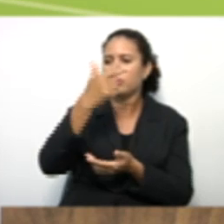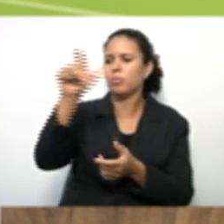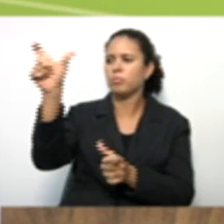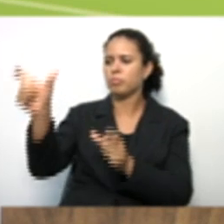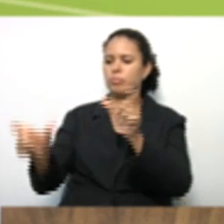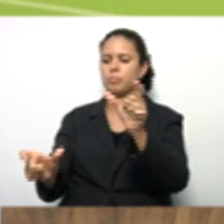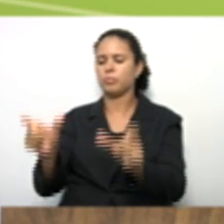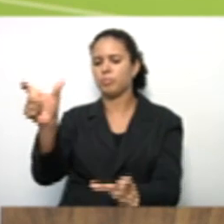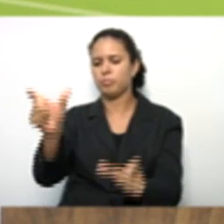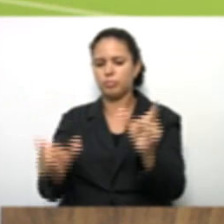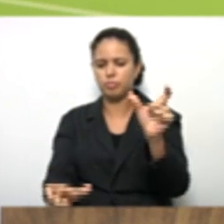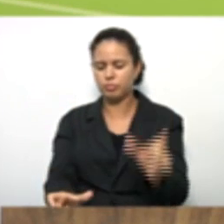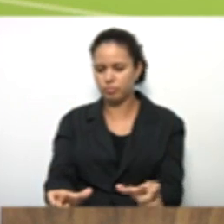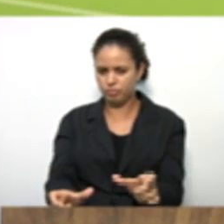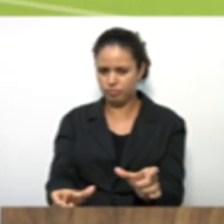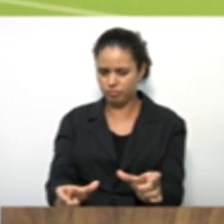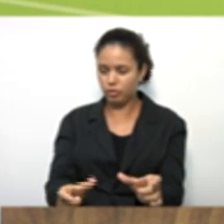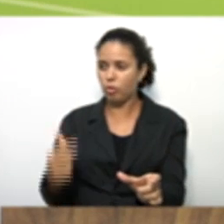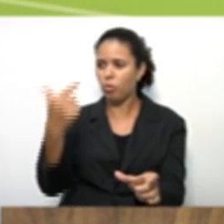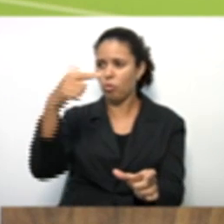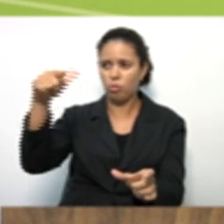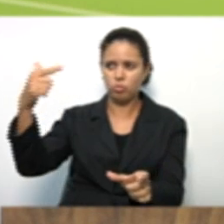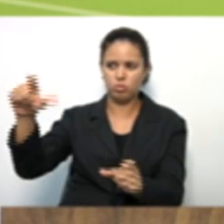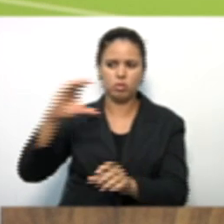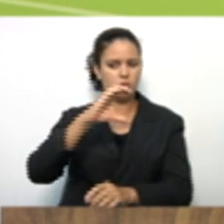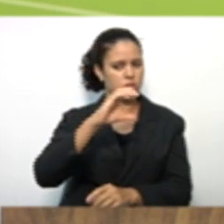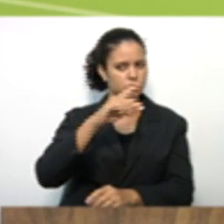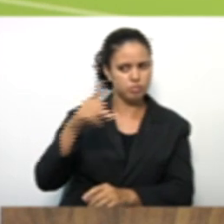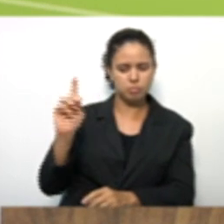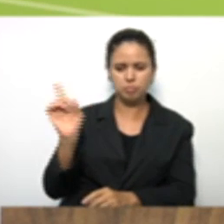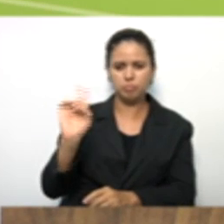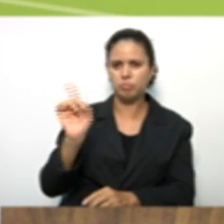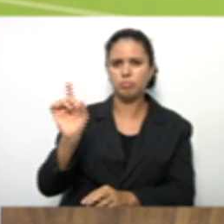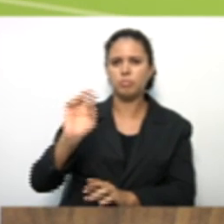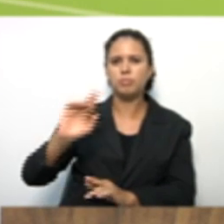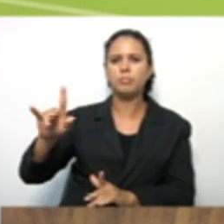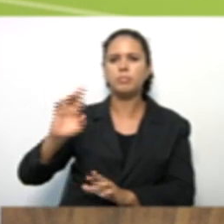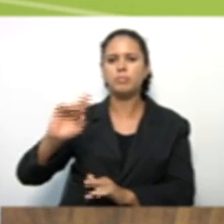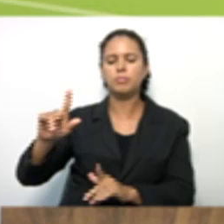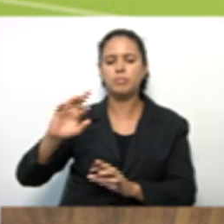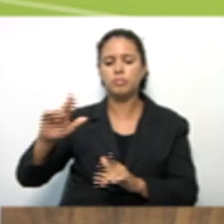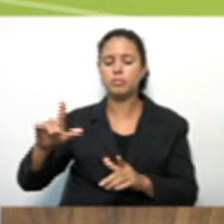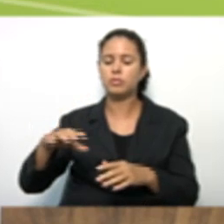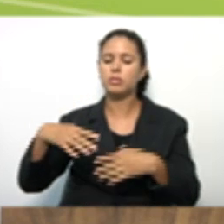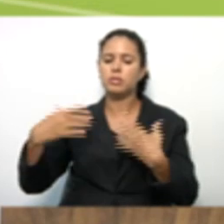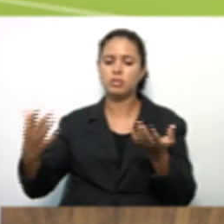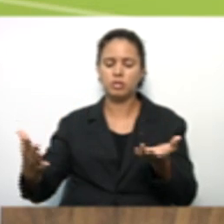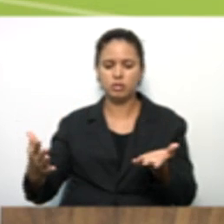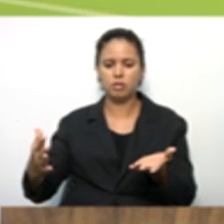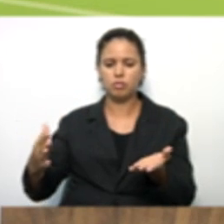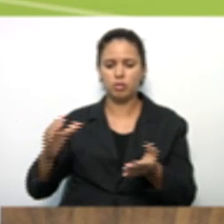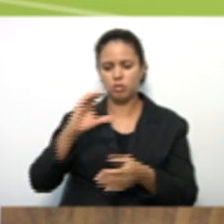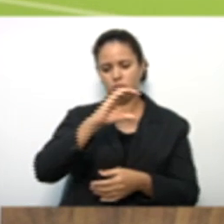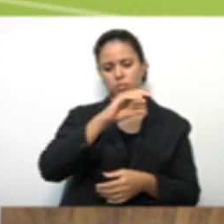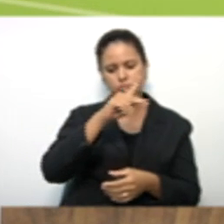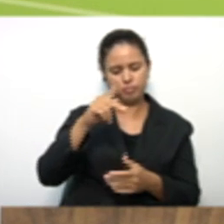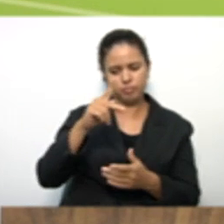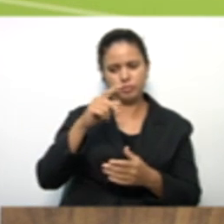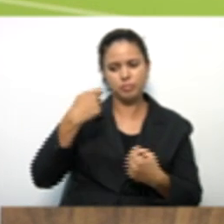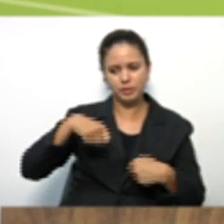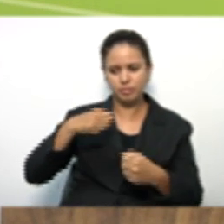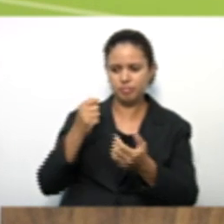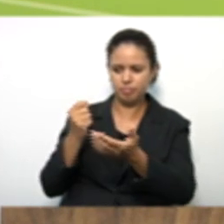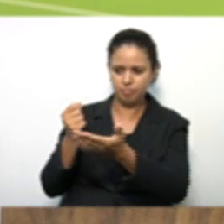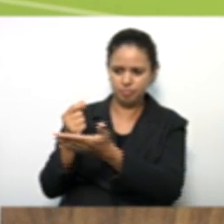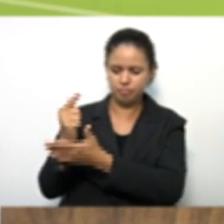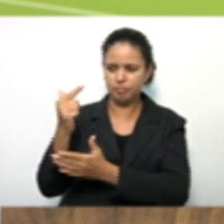que não a própria instituição, a própria cooperativa. Então, toda vez que ela ficar devendo a terceiros, a outras